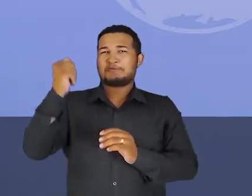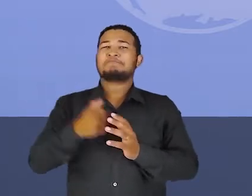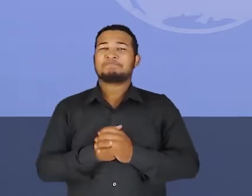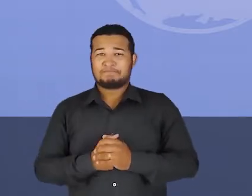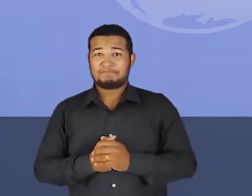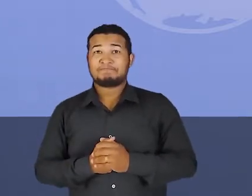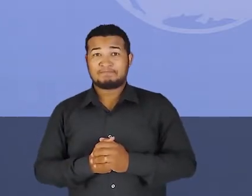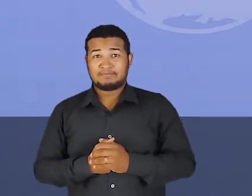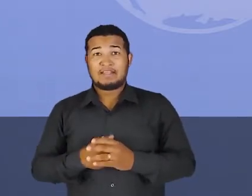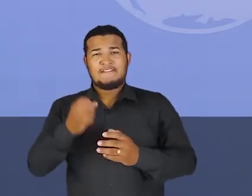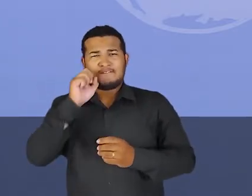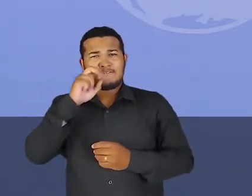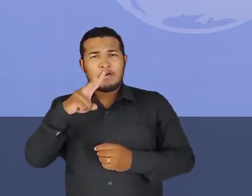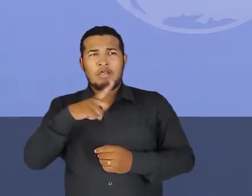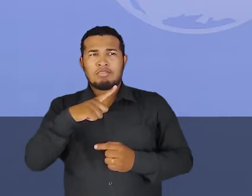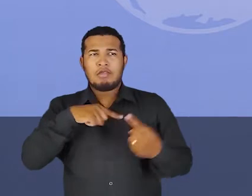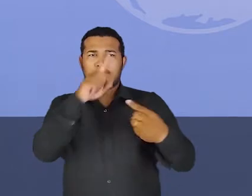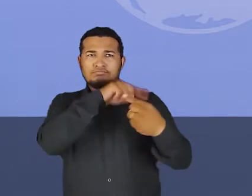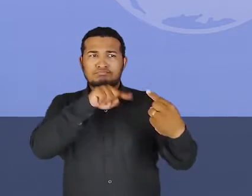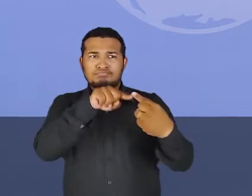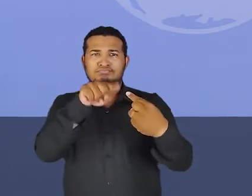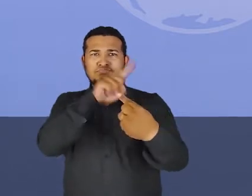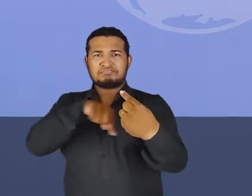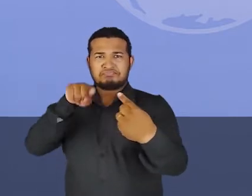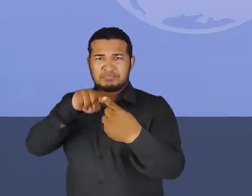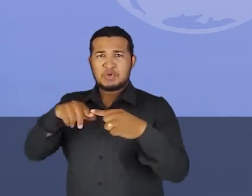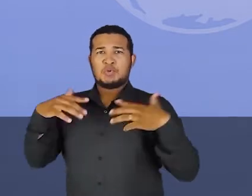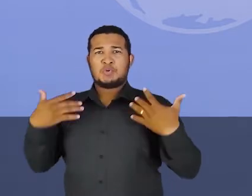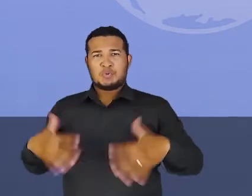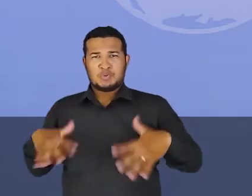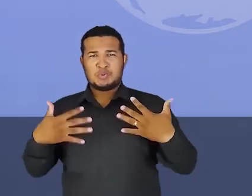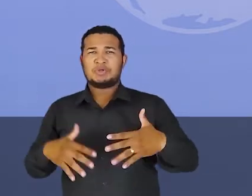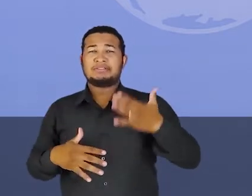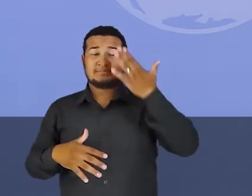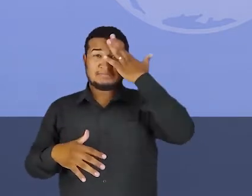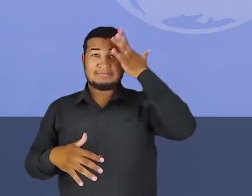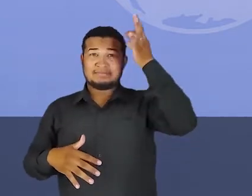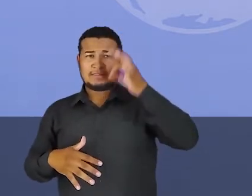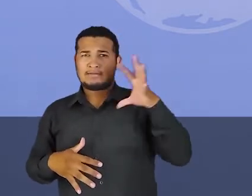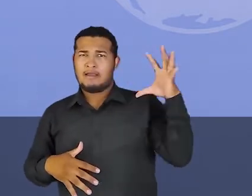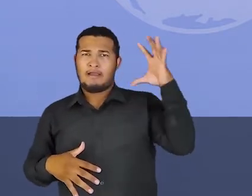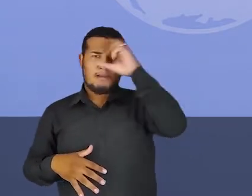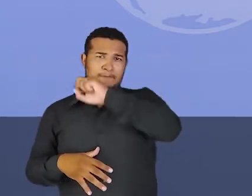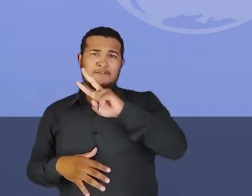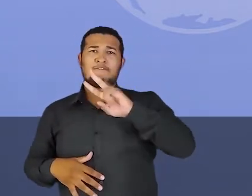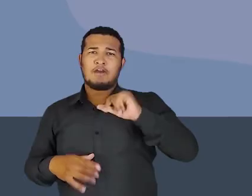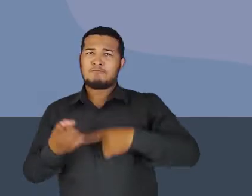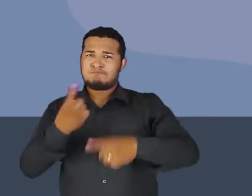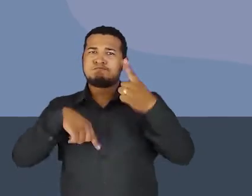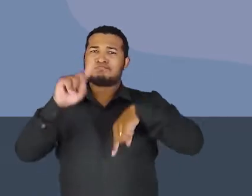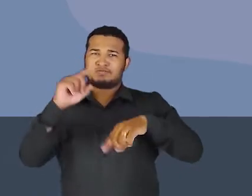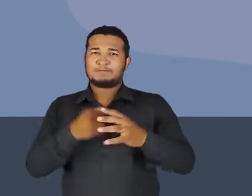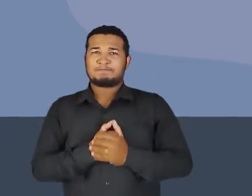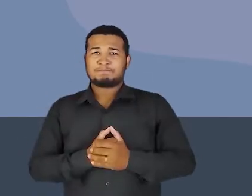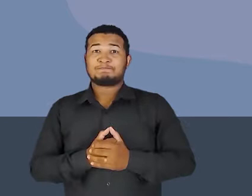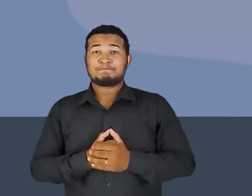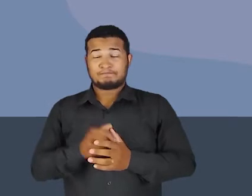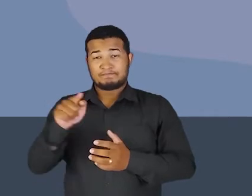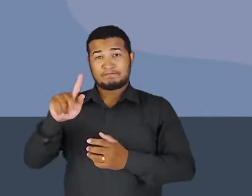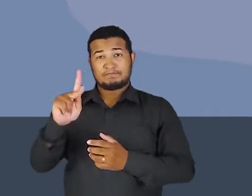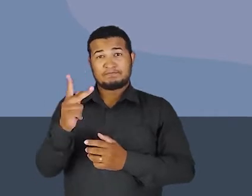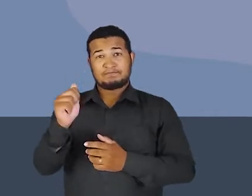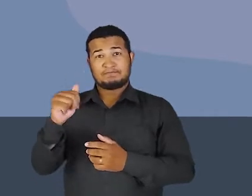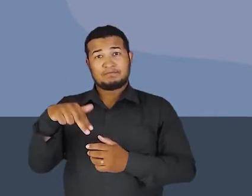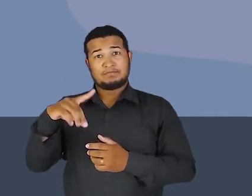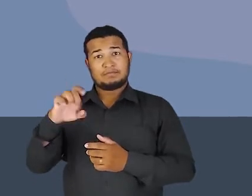objetivo amplo, vários objetivos, e eu tenho certeza que nós vamos aprender muito. Vamos acompanhar o próximo slide. O handebol é importante a